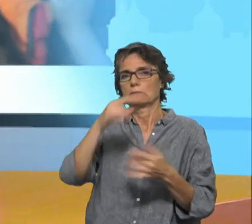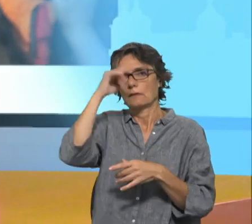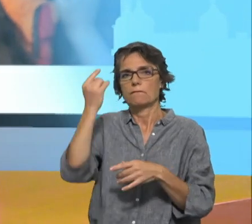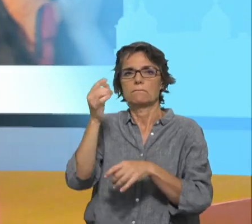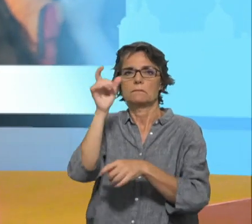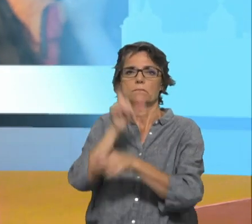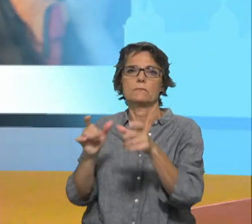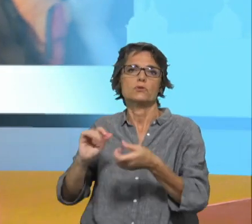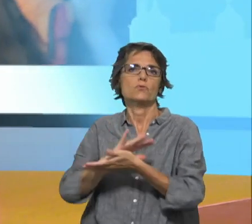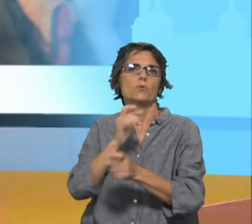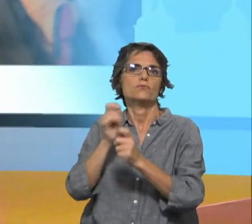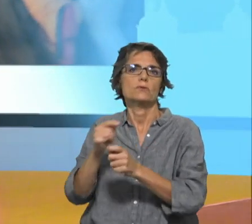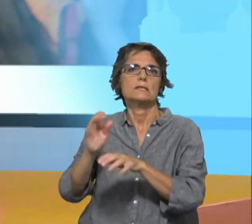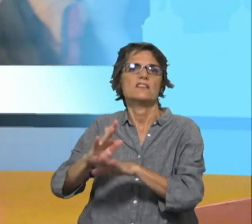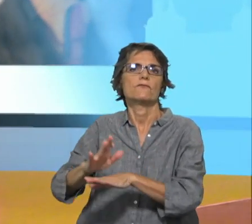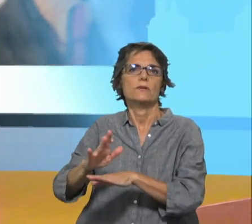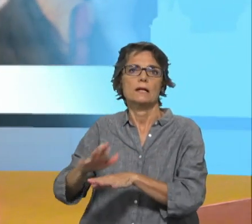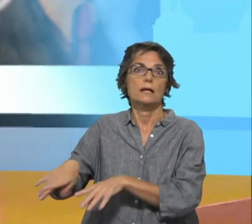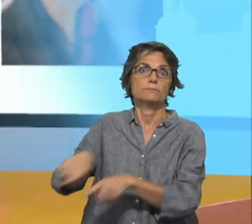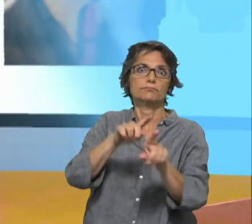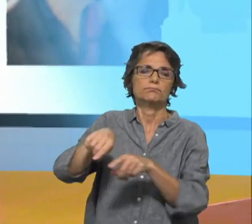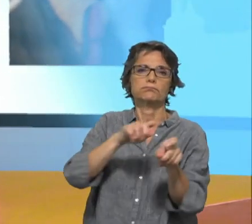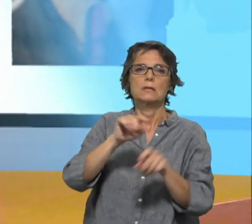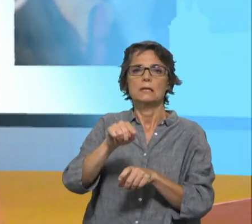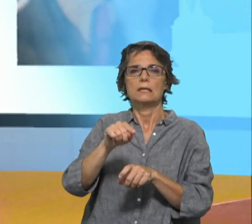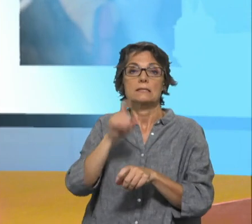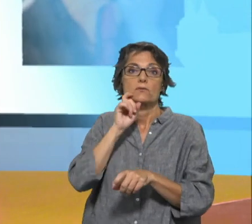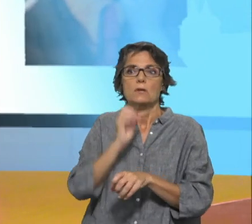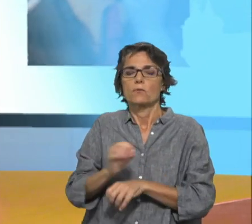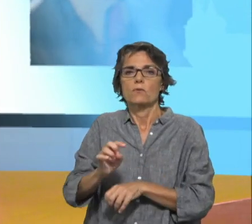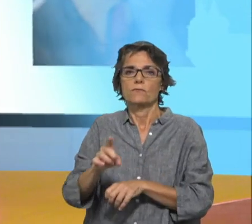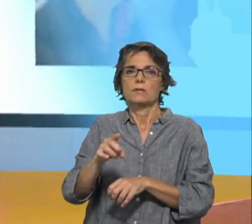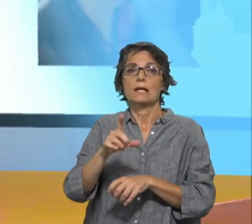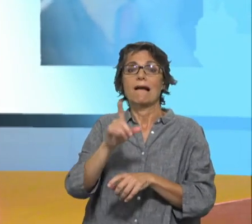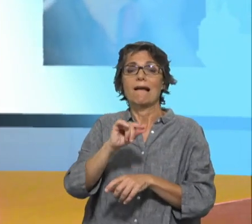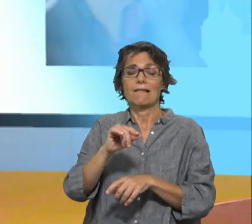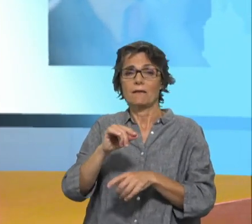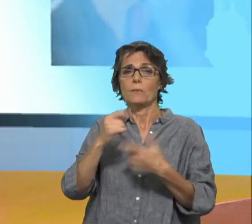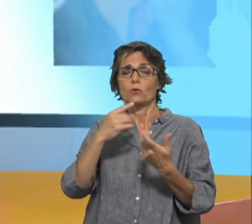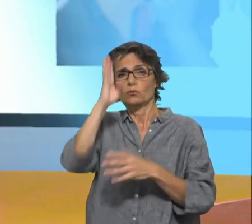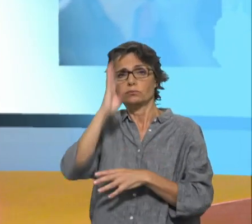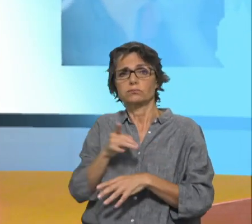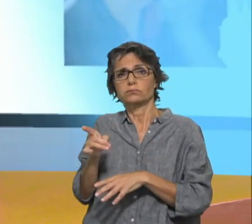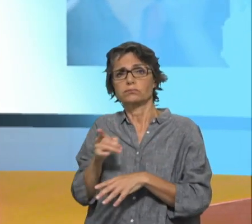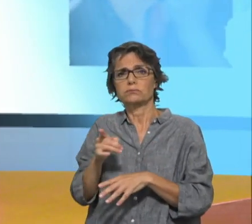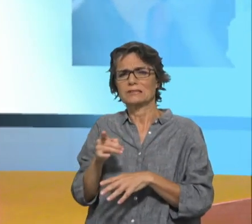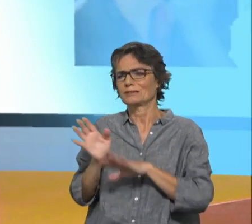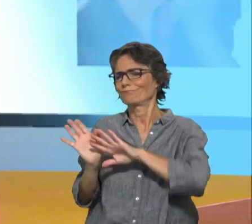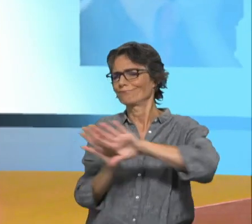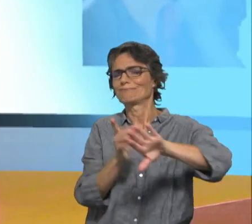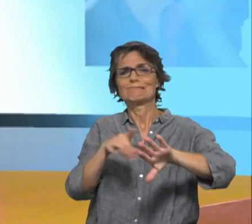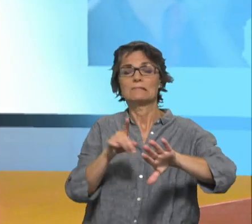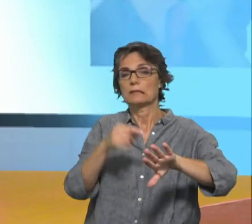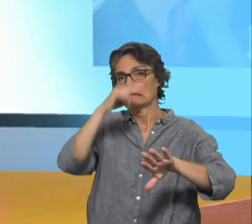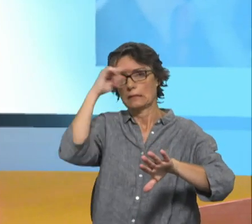Os militares indonésios não garantiam a nossa segurança, as milícias não nos queriam lá. E, portanto, era muito